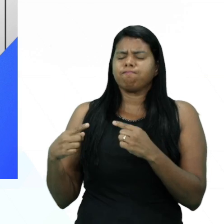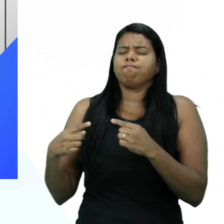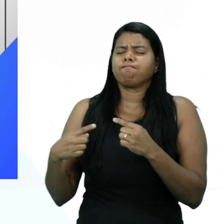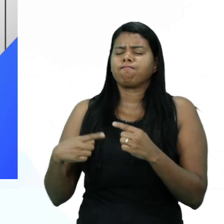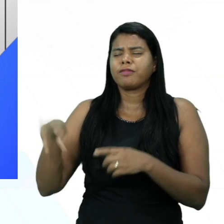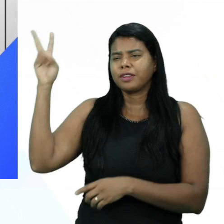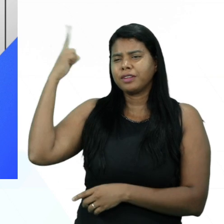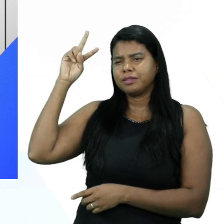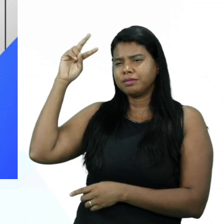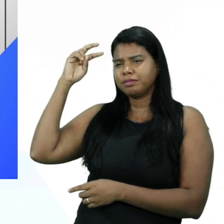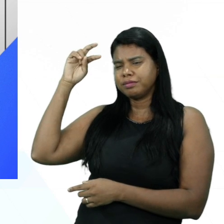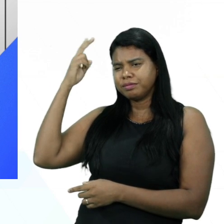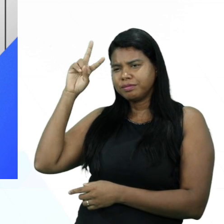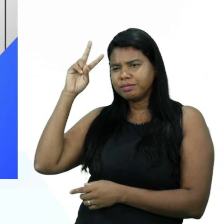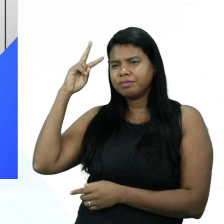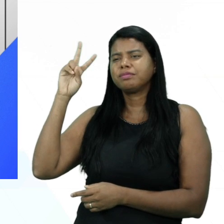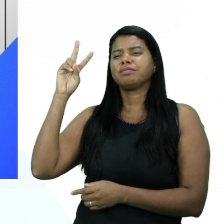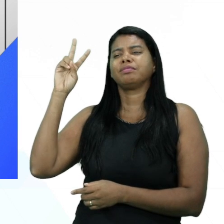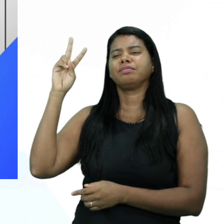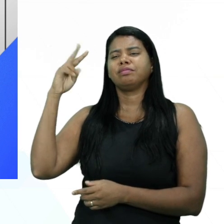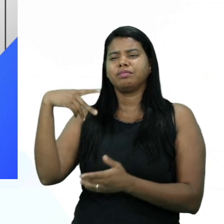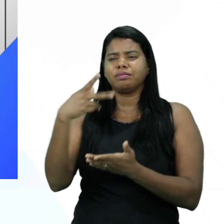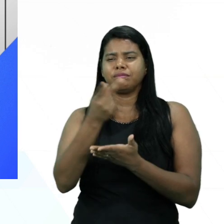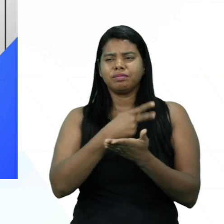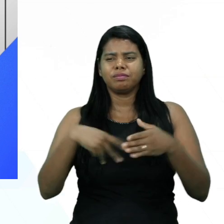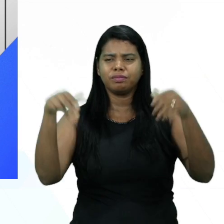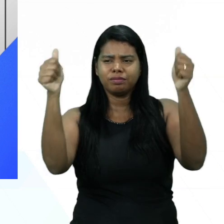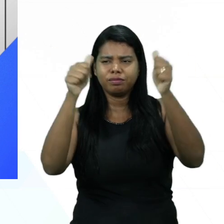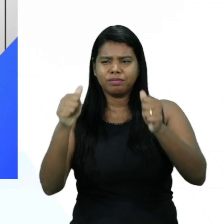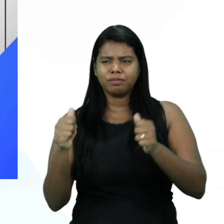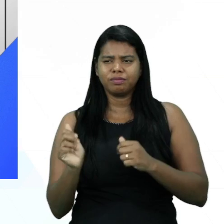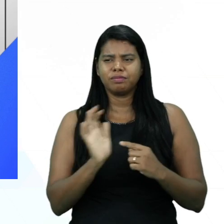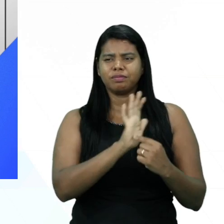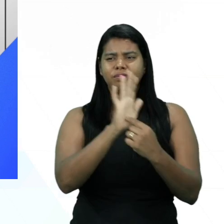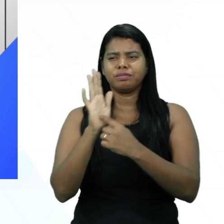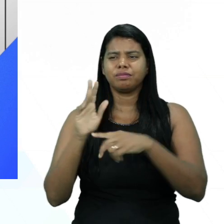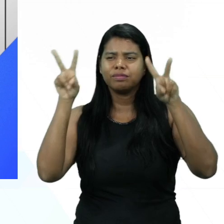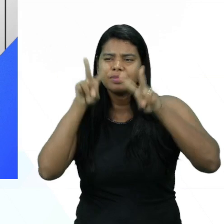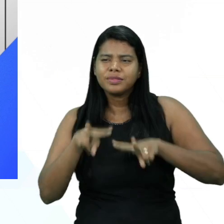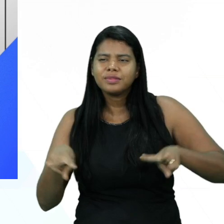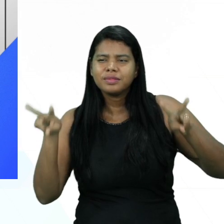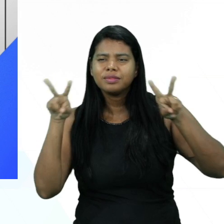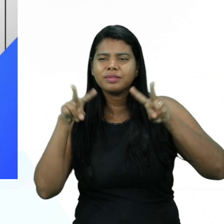arte e da representação visual no Ocidente.